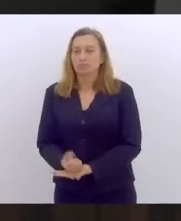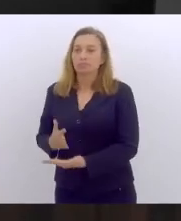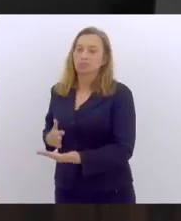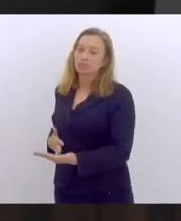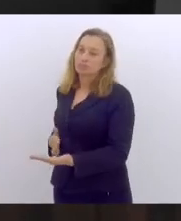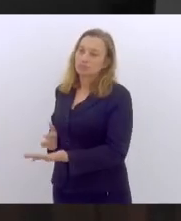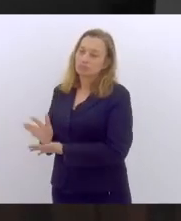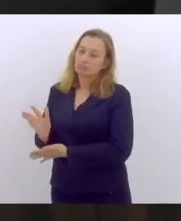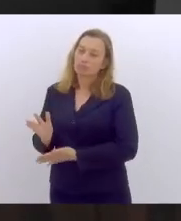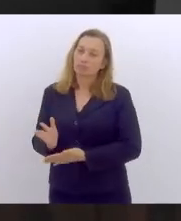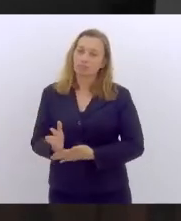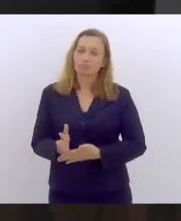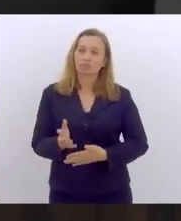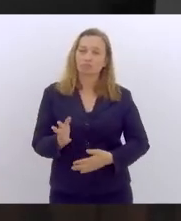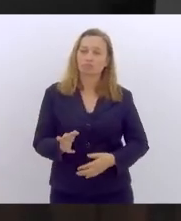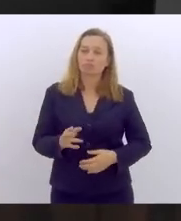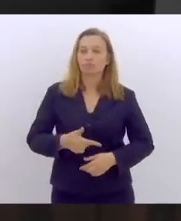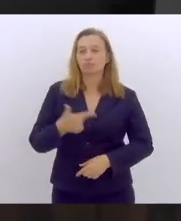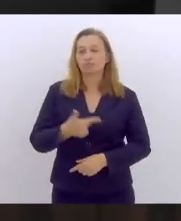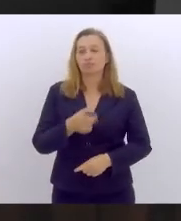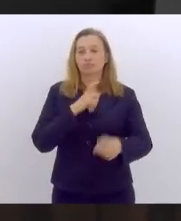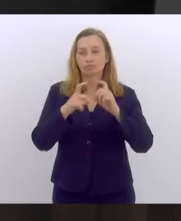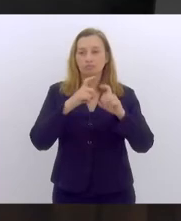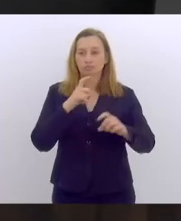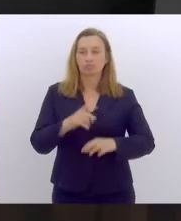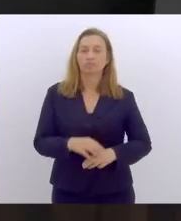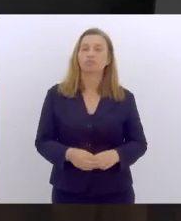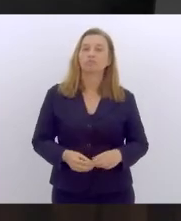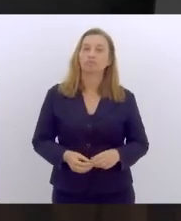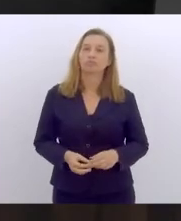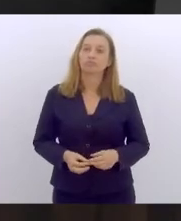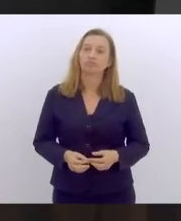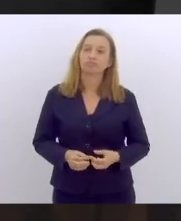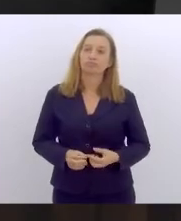aprovado. Vai a redação do vencido para a segunda discussão.